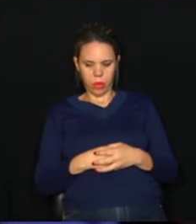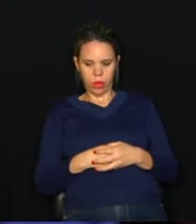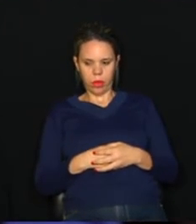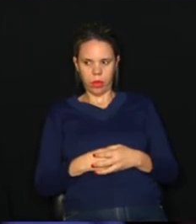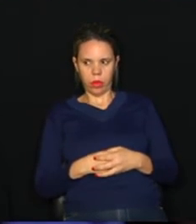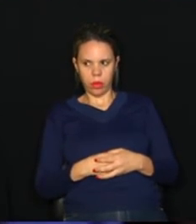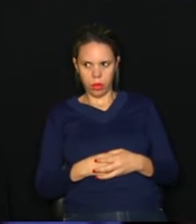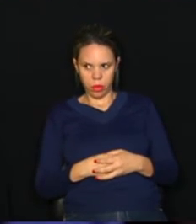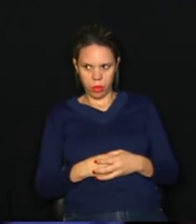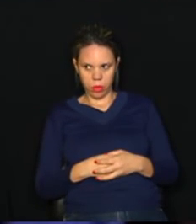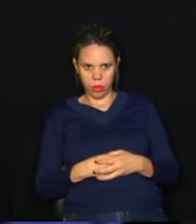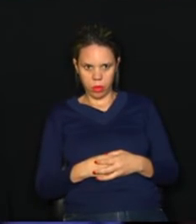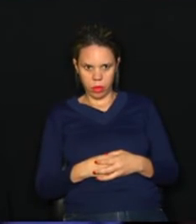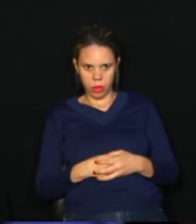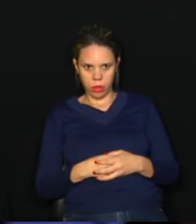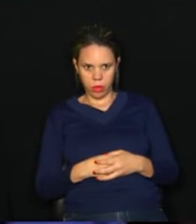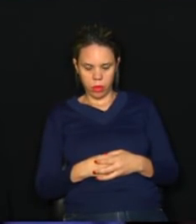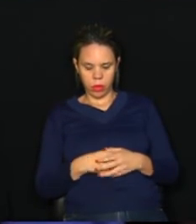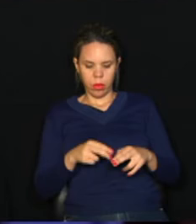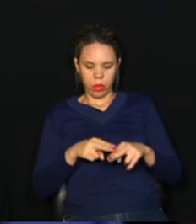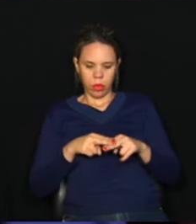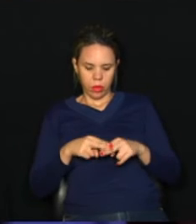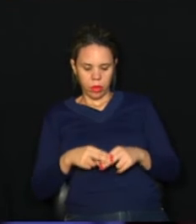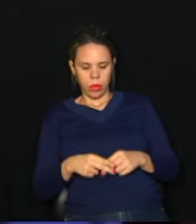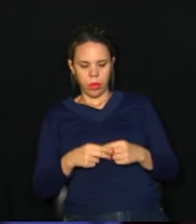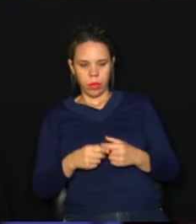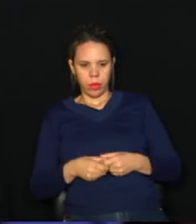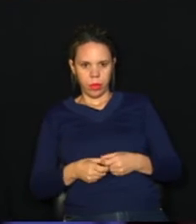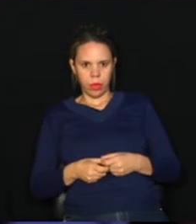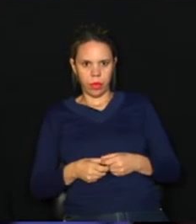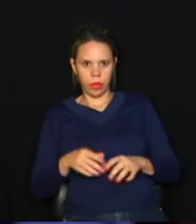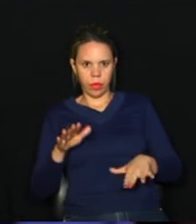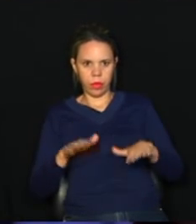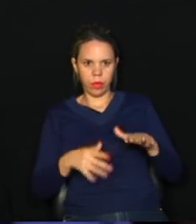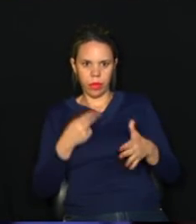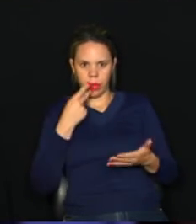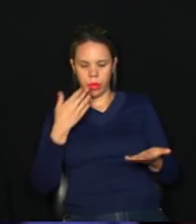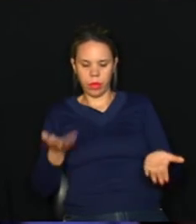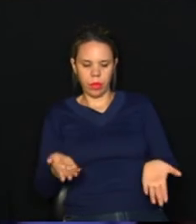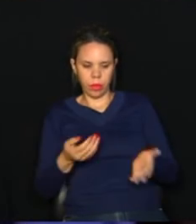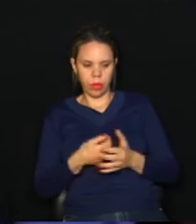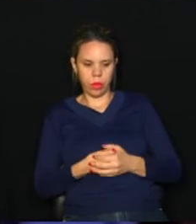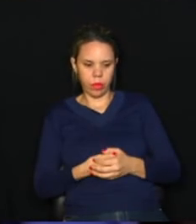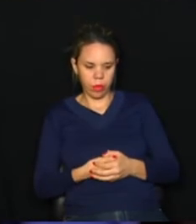público. Por isso que vale aqui